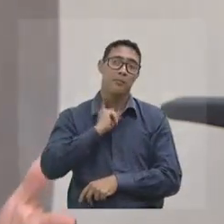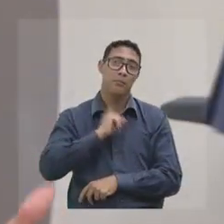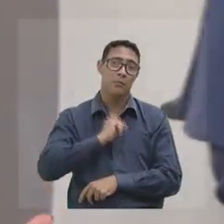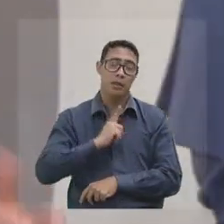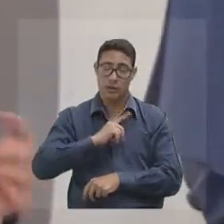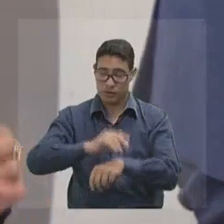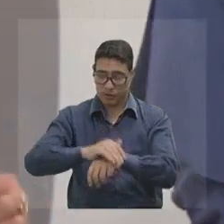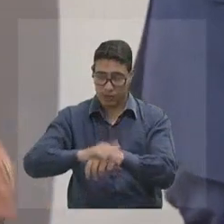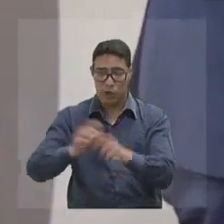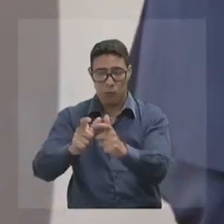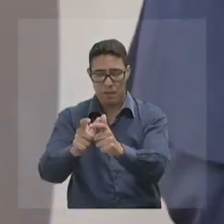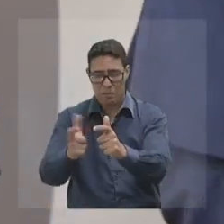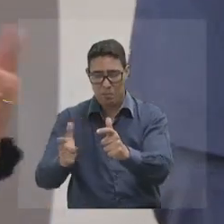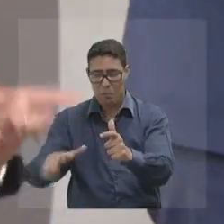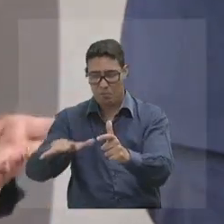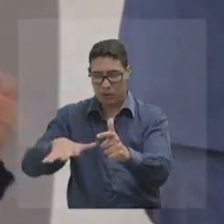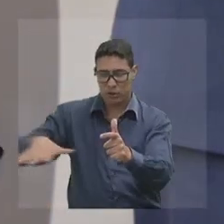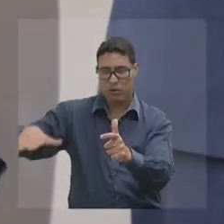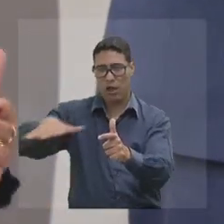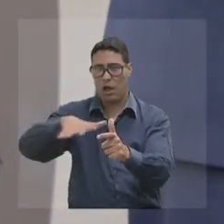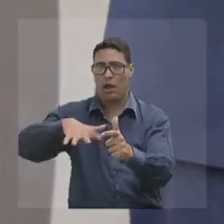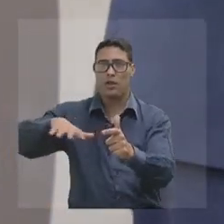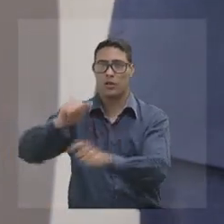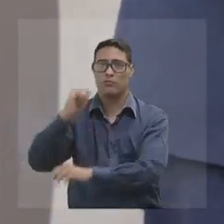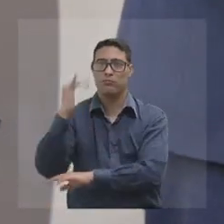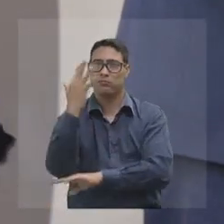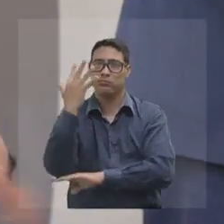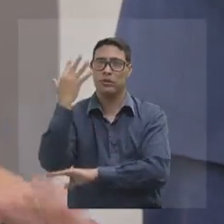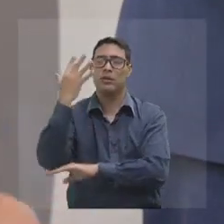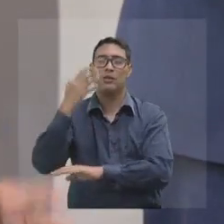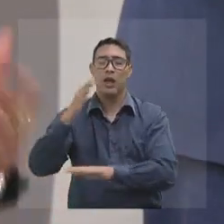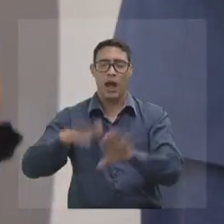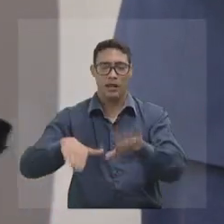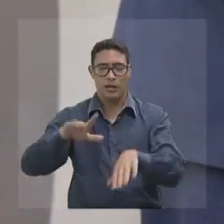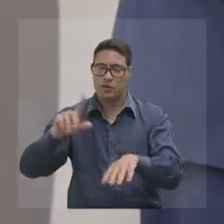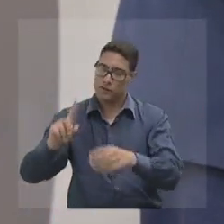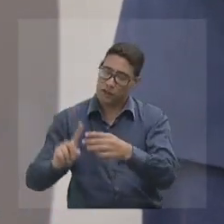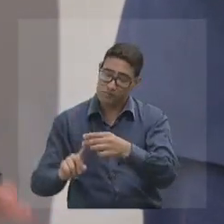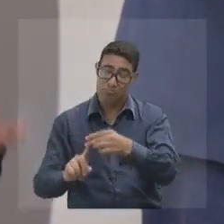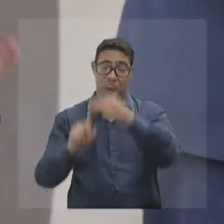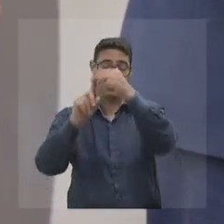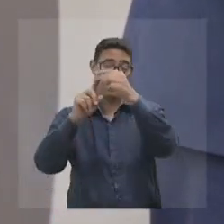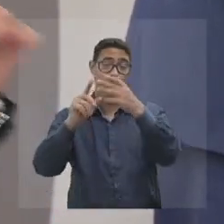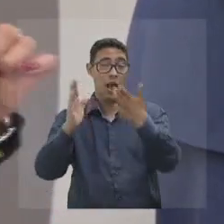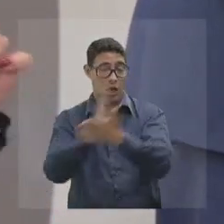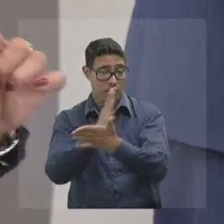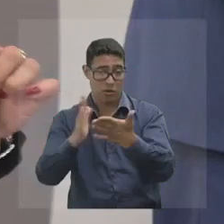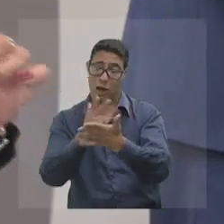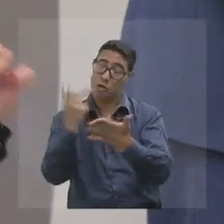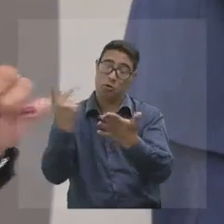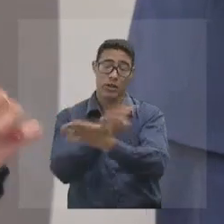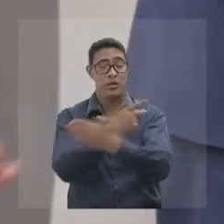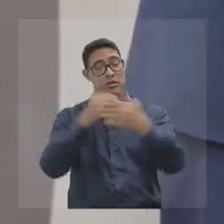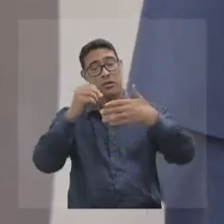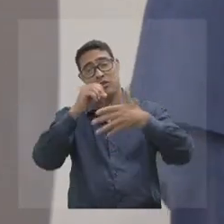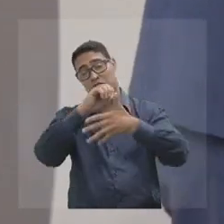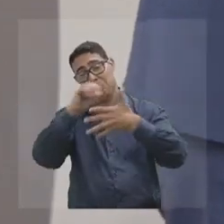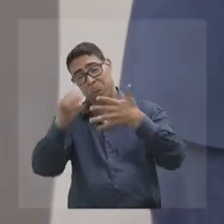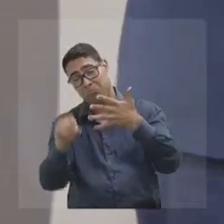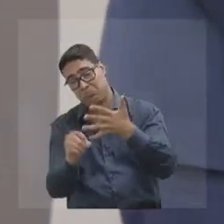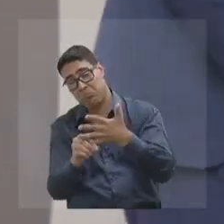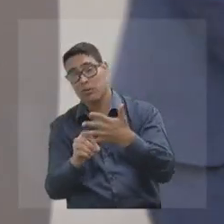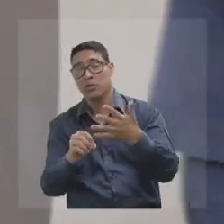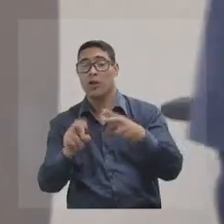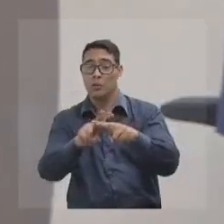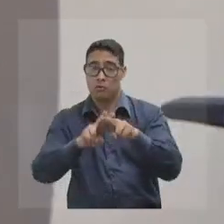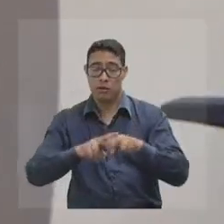área de remanescente normalmente a gente né fica em primeiro lugar em anos a gente não ficou em primeiro lugar em relação à área absoluta